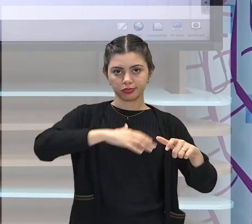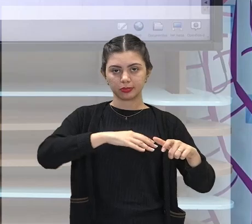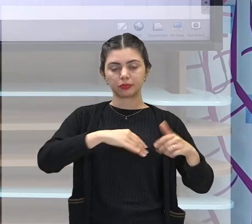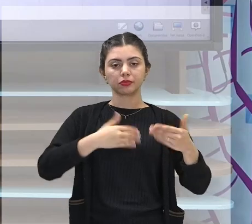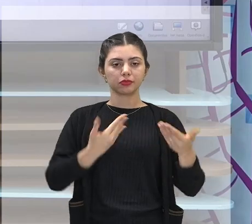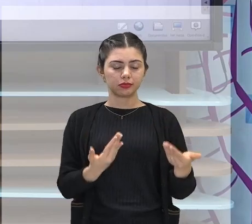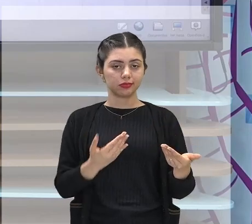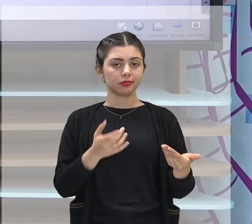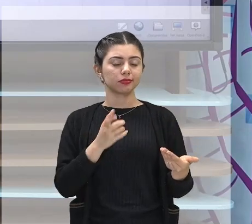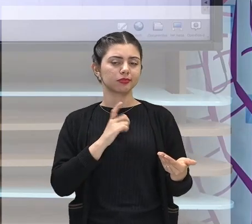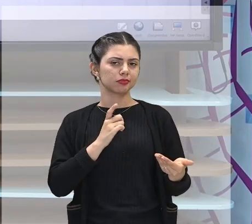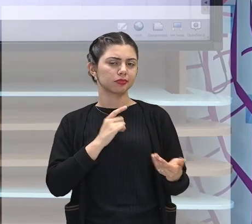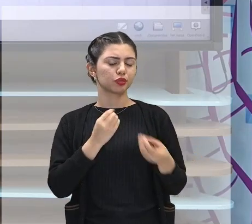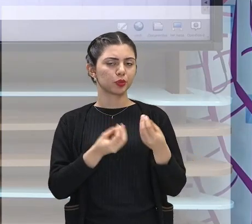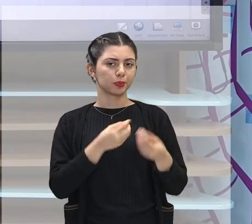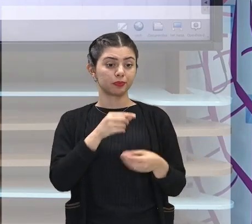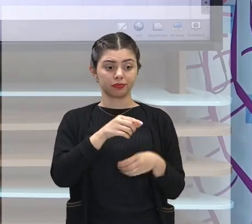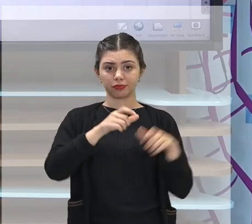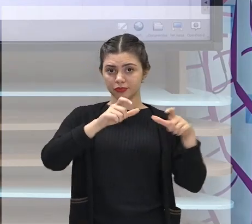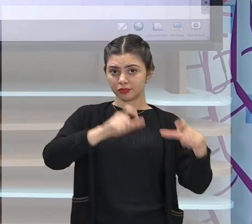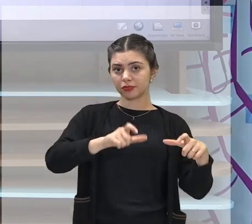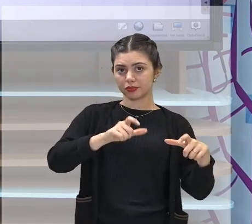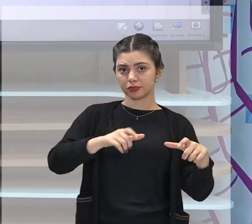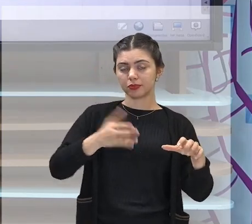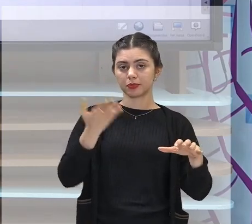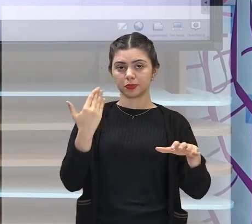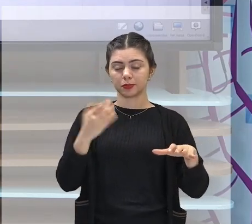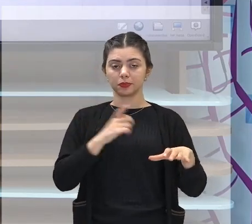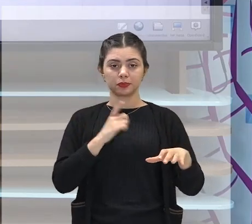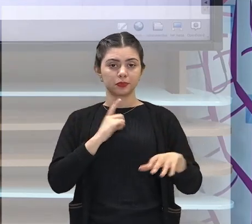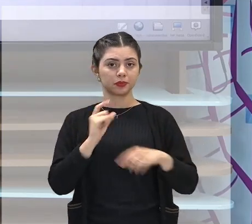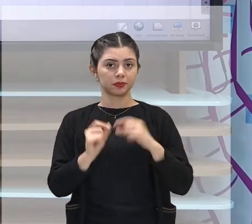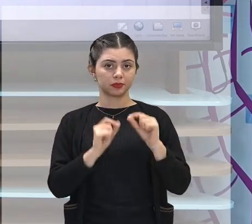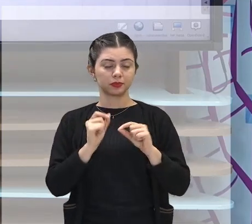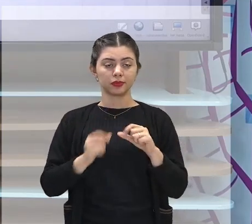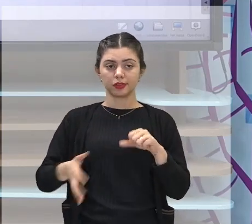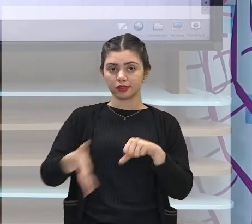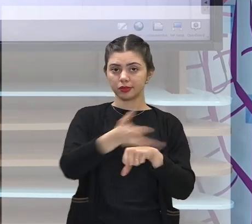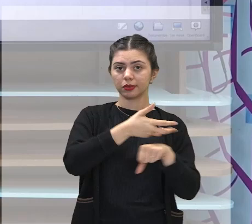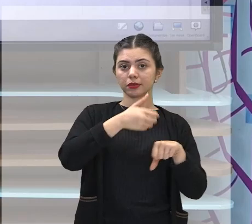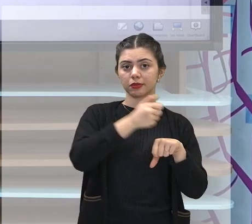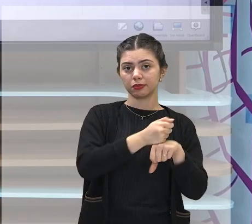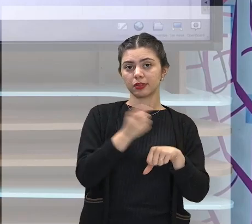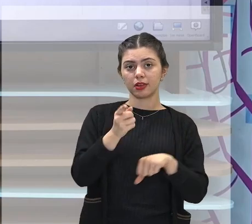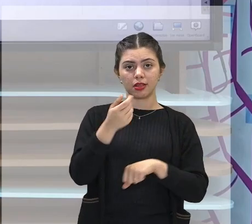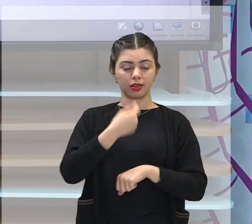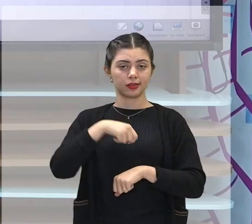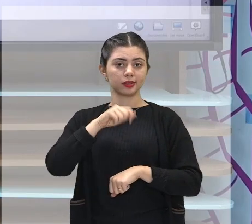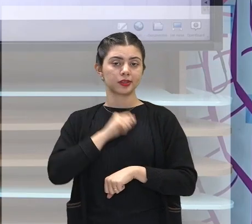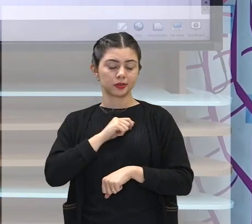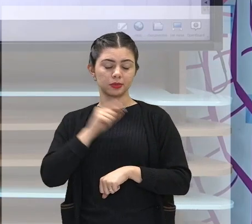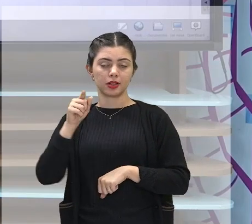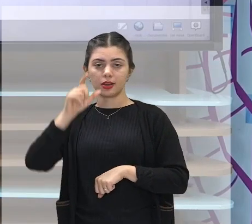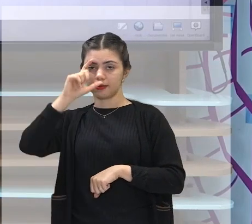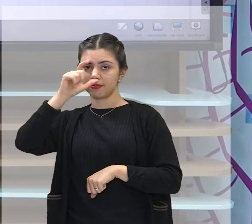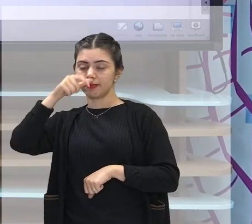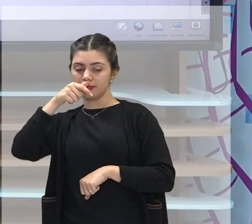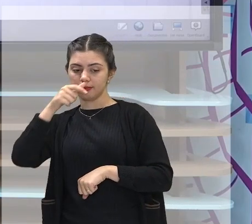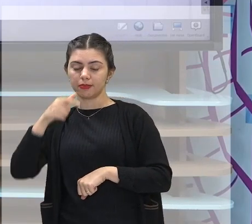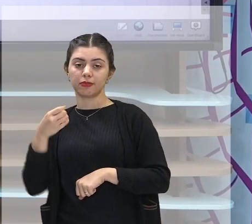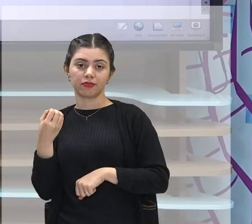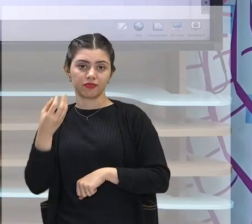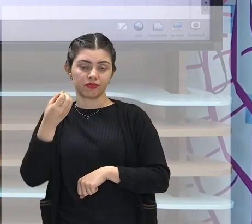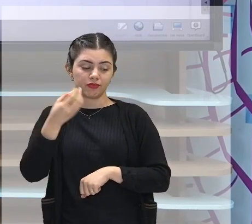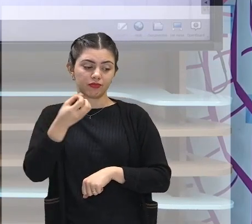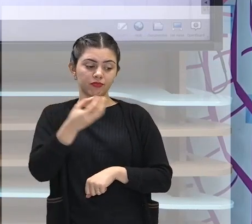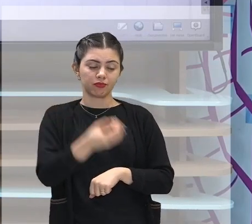primeiro momento, né, colonizada pela Espanha a partir da expedição do Colombo, mas